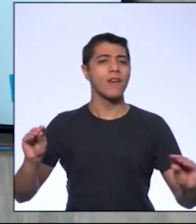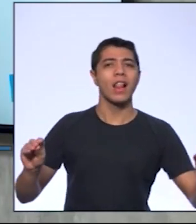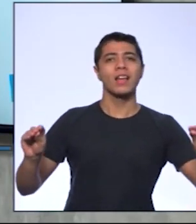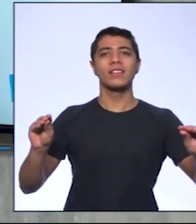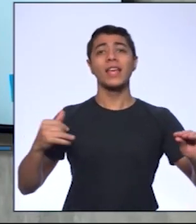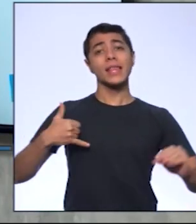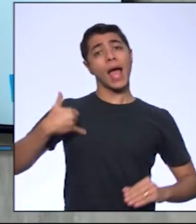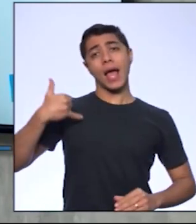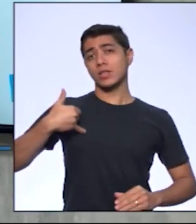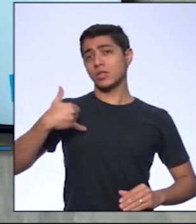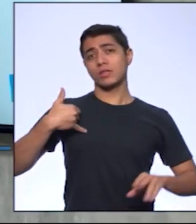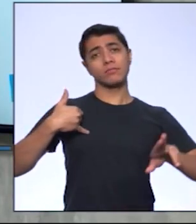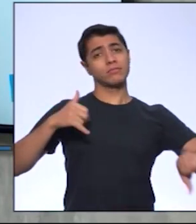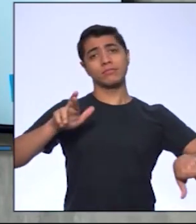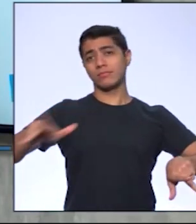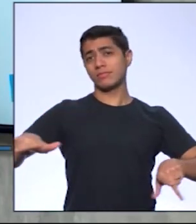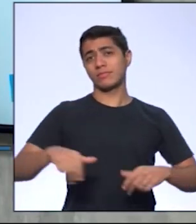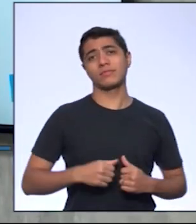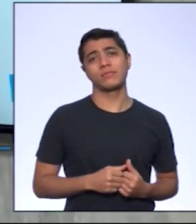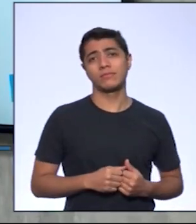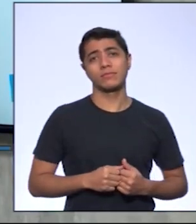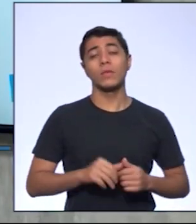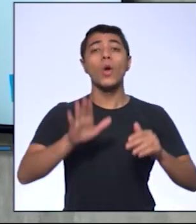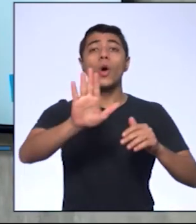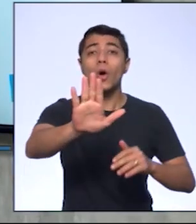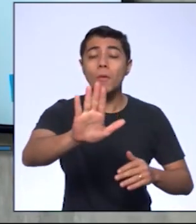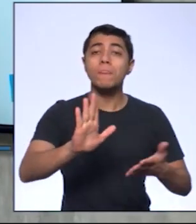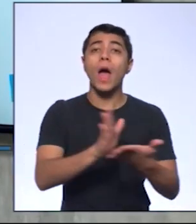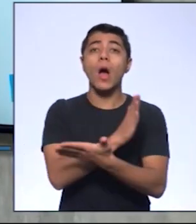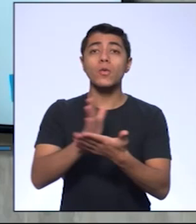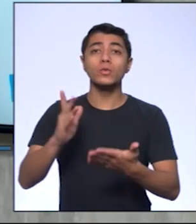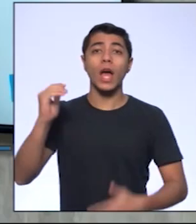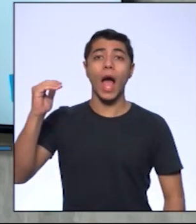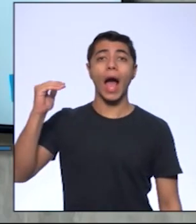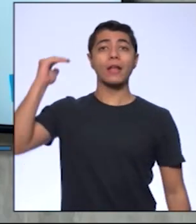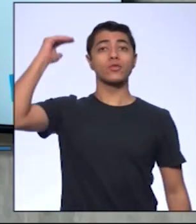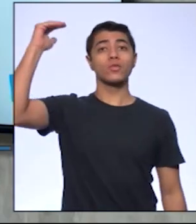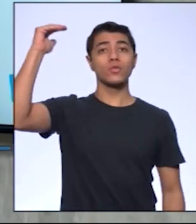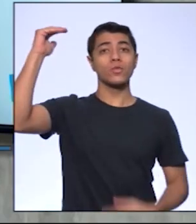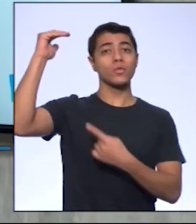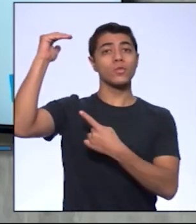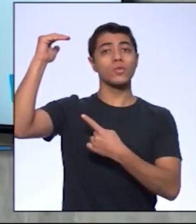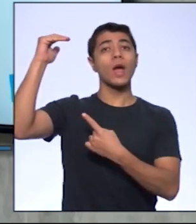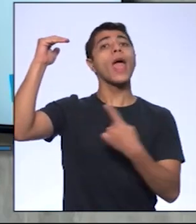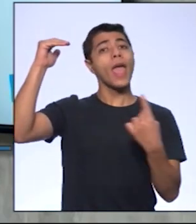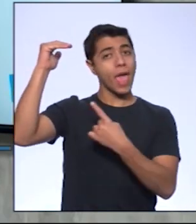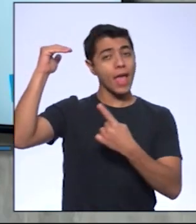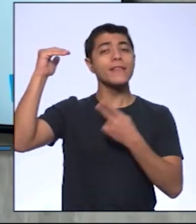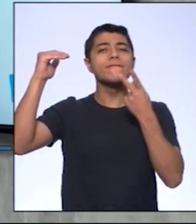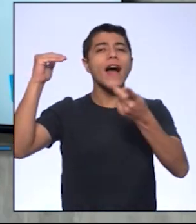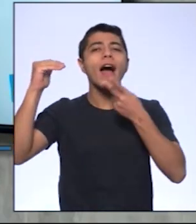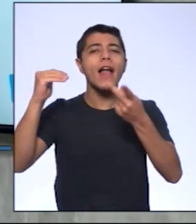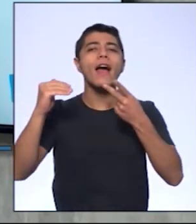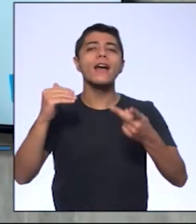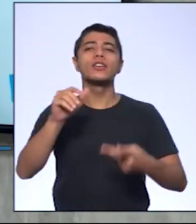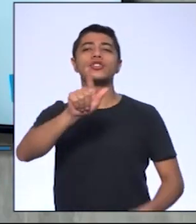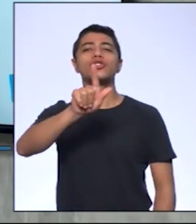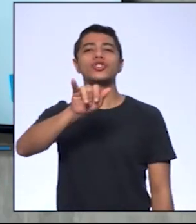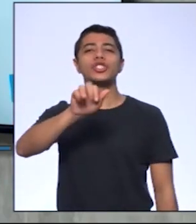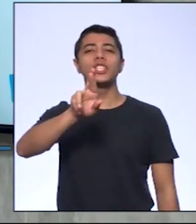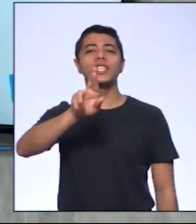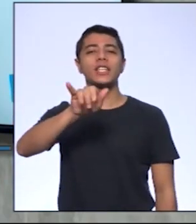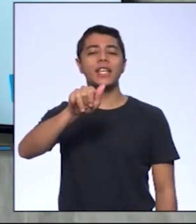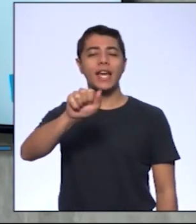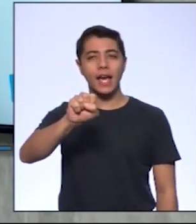interessante? Adultos que falam gírias geralmente querem se identificar com uma condição de jovialidade. Tá vendo?